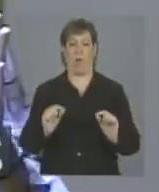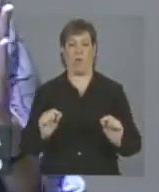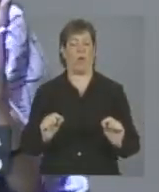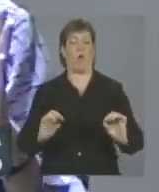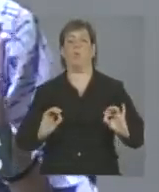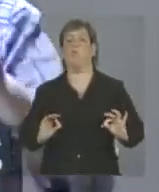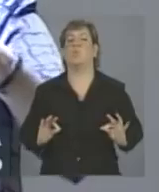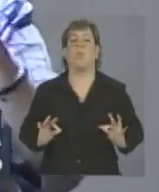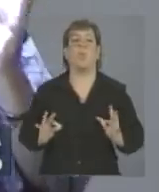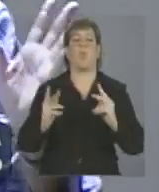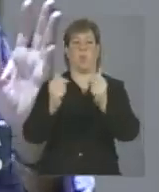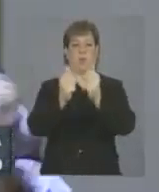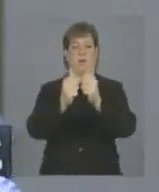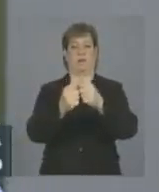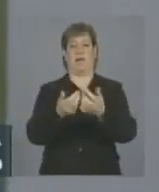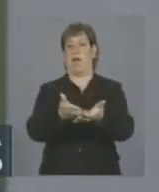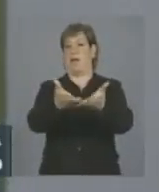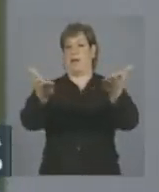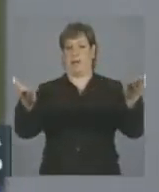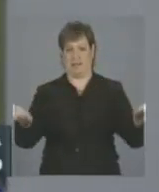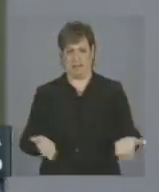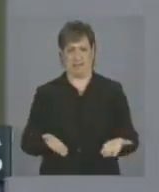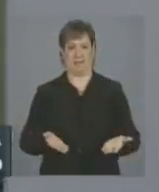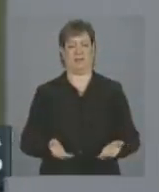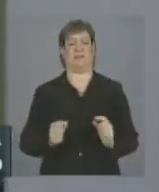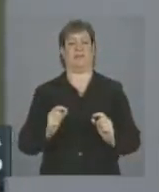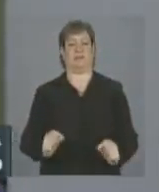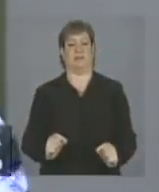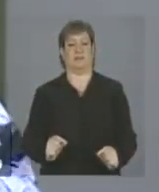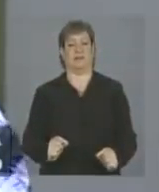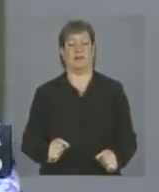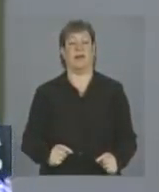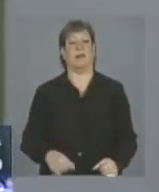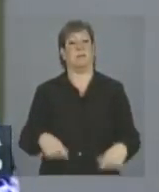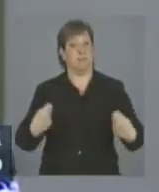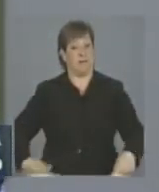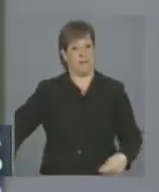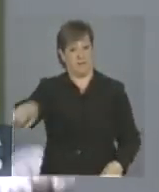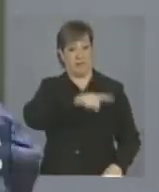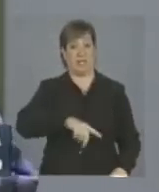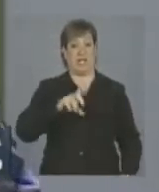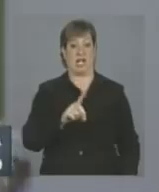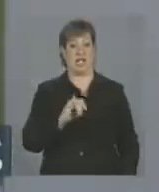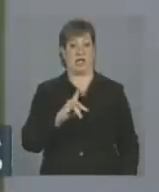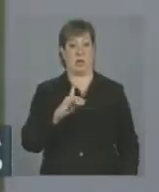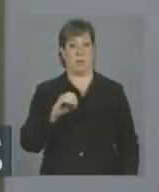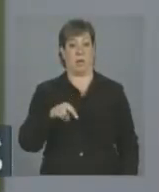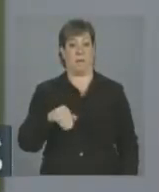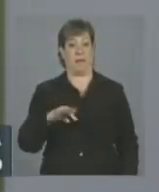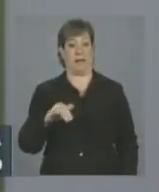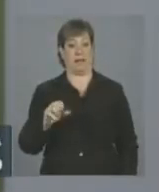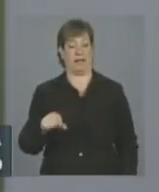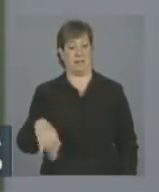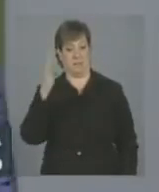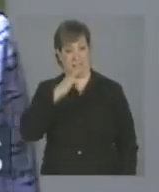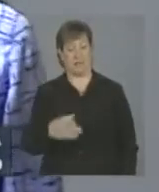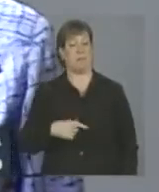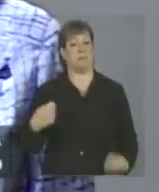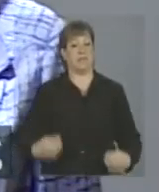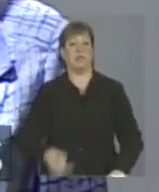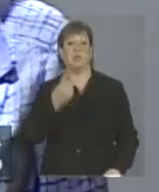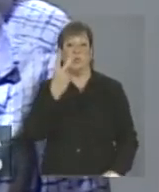todas esse cenário mais complexo vai exigir dos diplomatas brasileiros duas características. Vocês